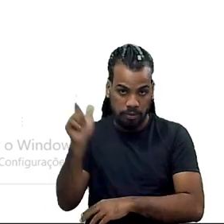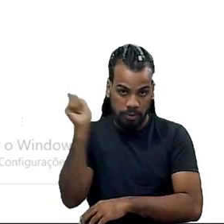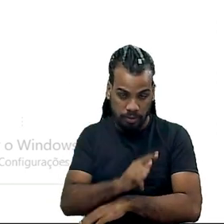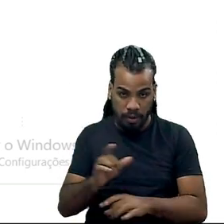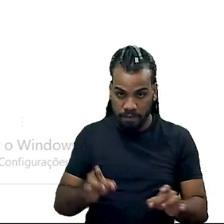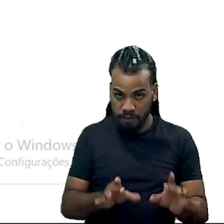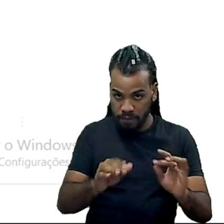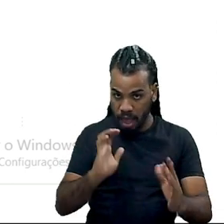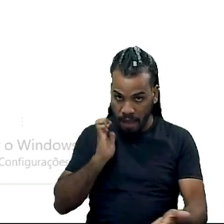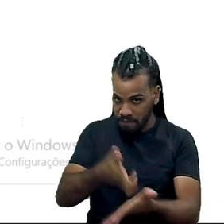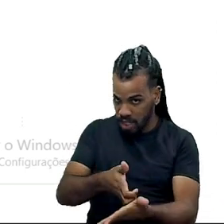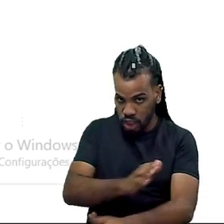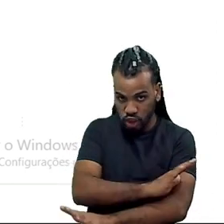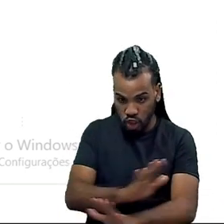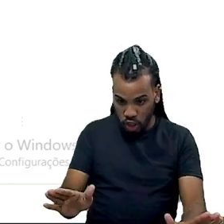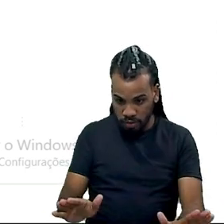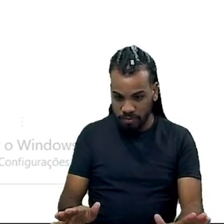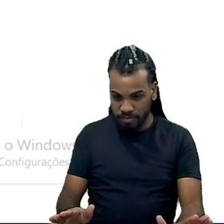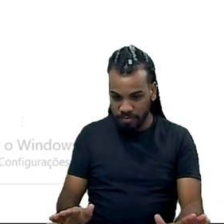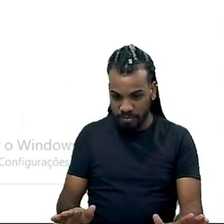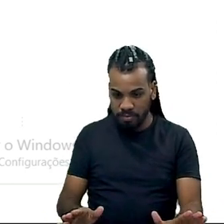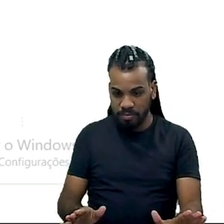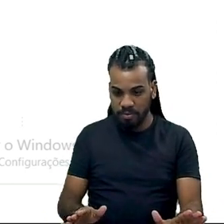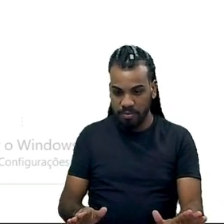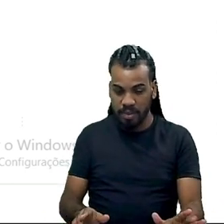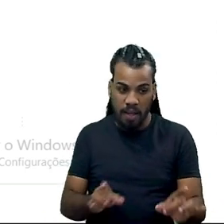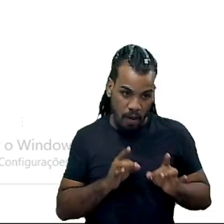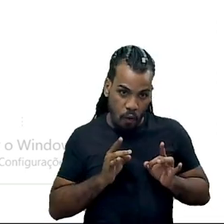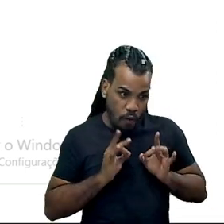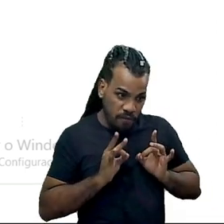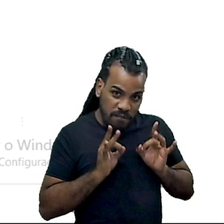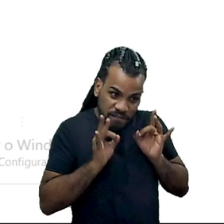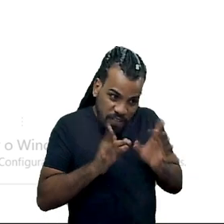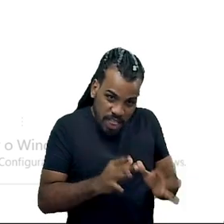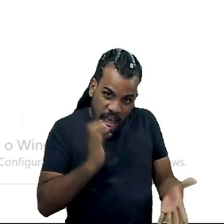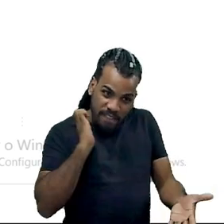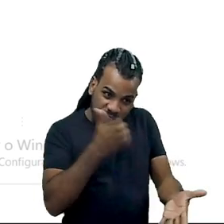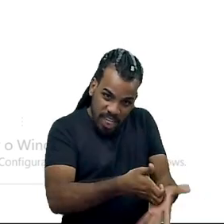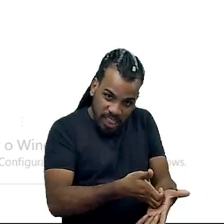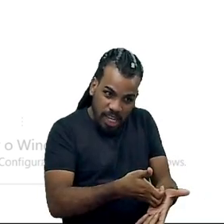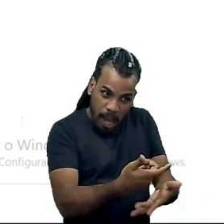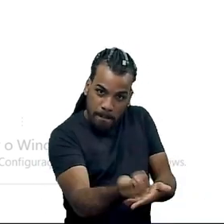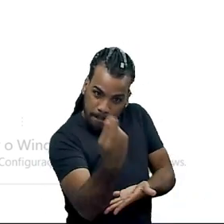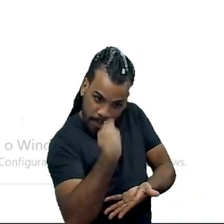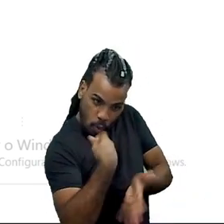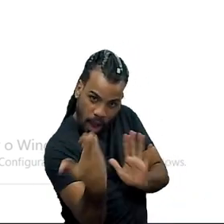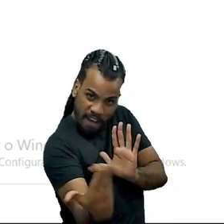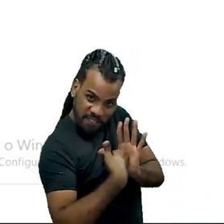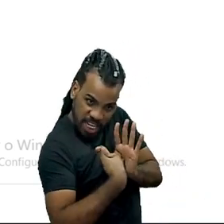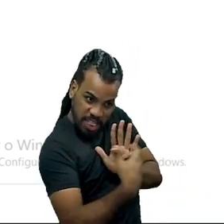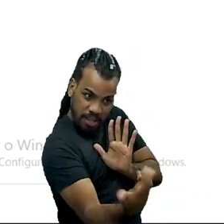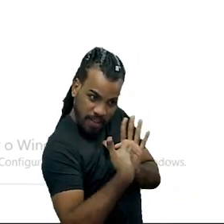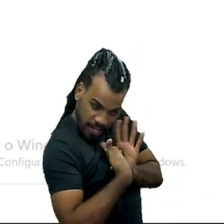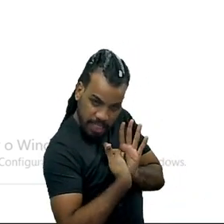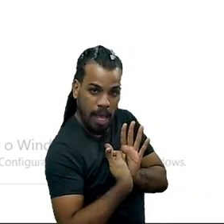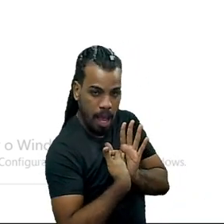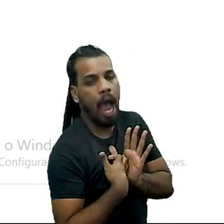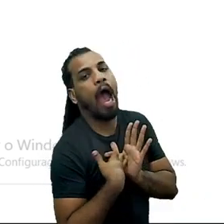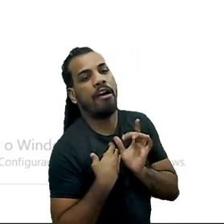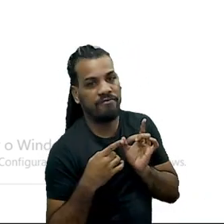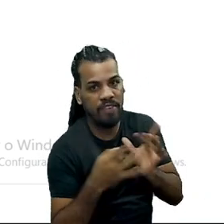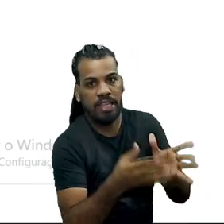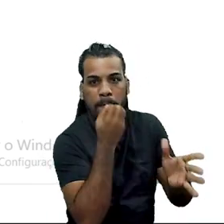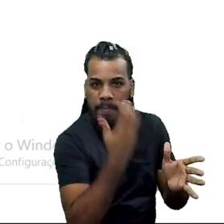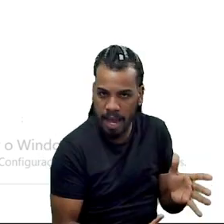vender só à vista, não tem risco nenhum. Quando você tem uma estrutura de cobrança adequada, eficiente, competente, né? Sabe